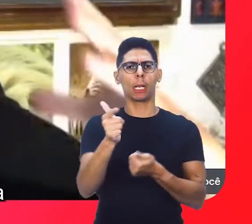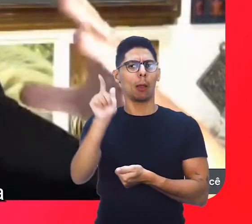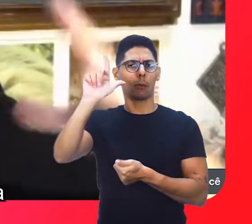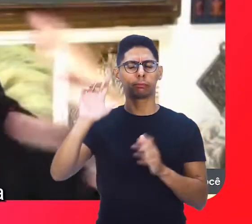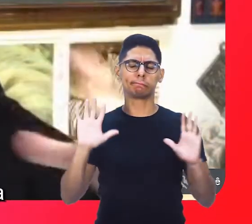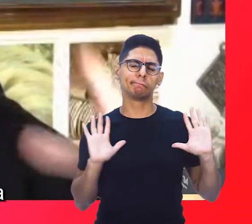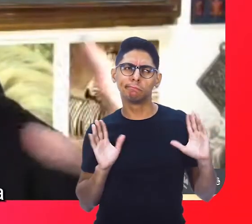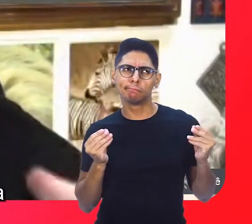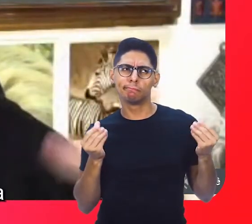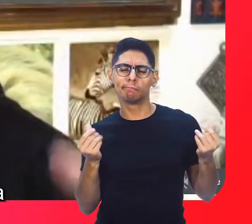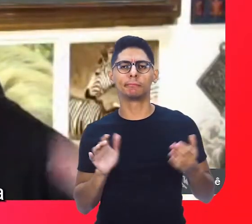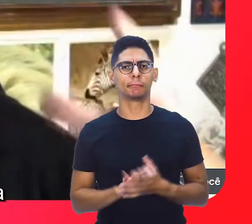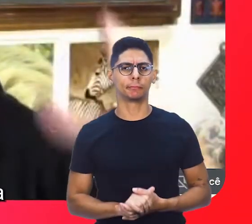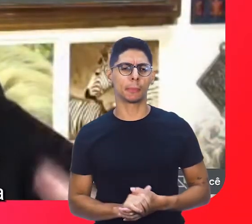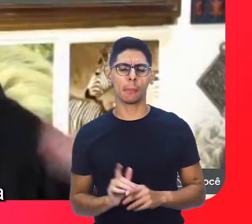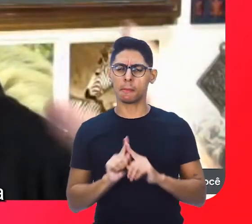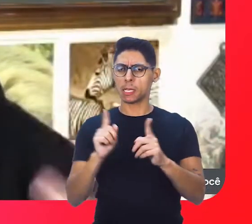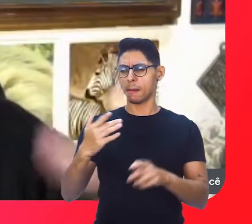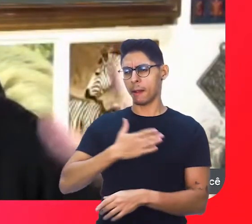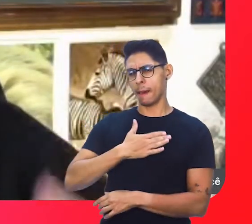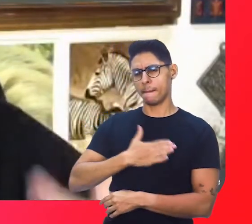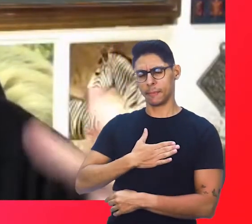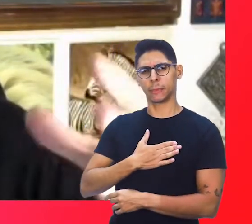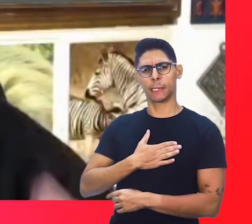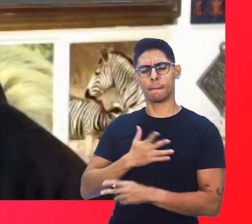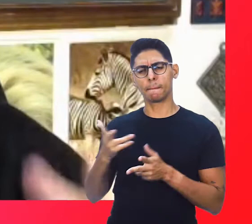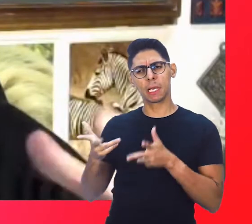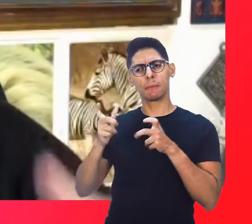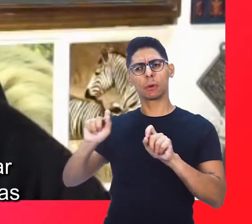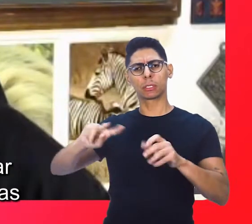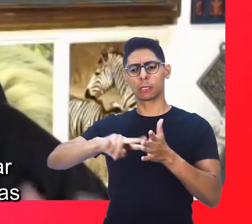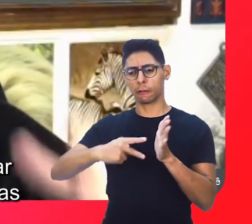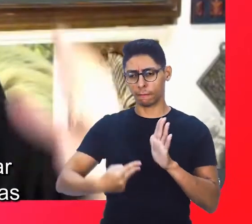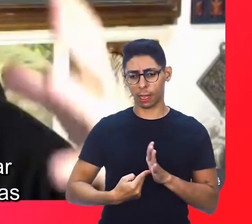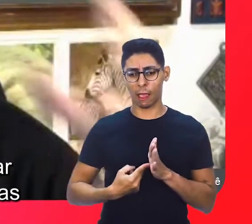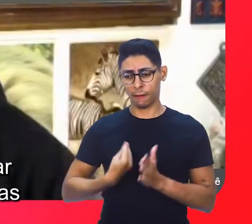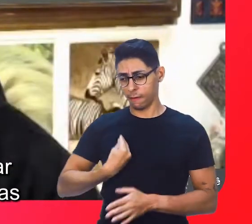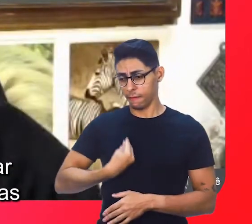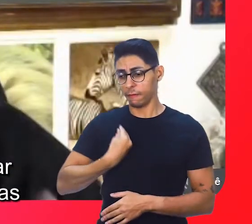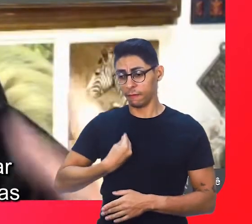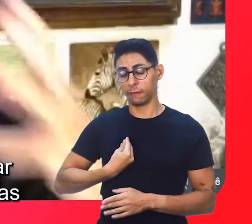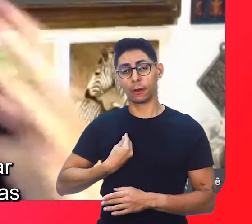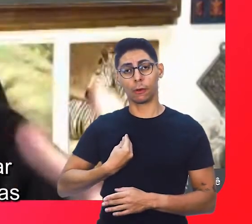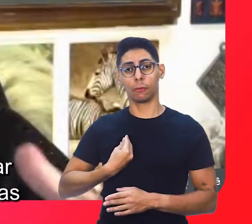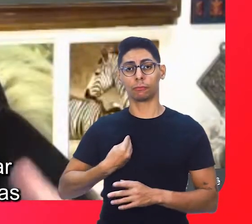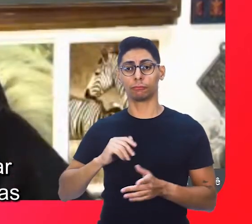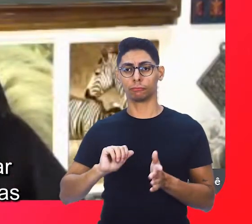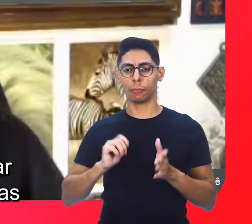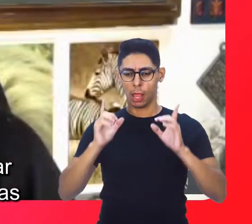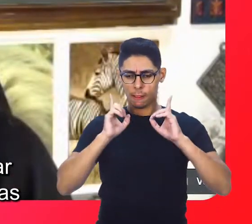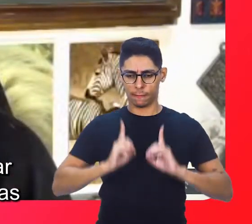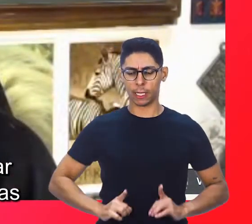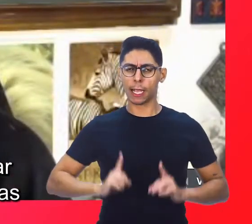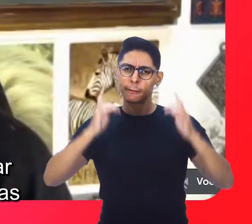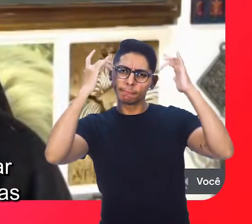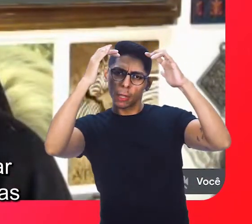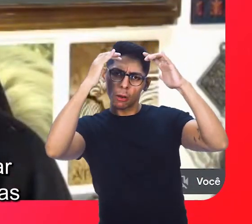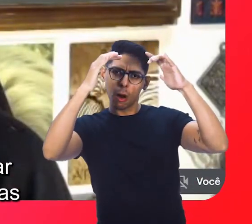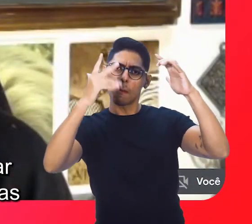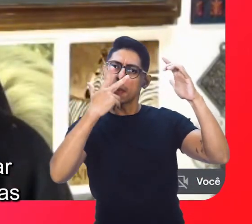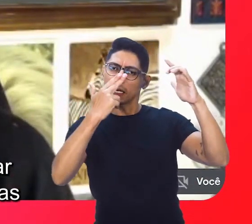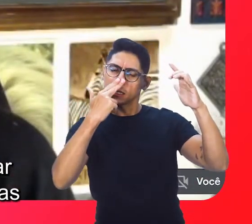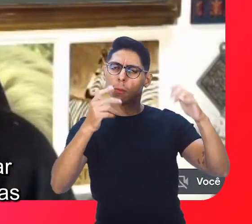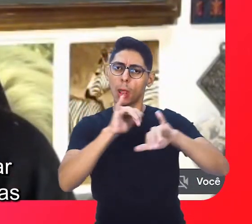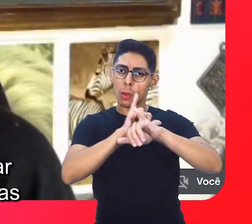queria, para mim, descobrir o que era viver com deficiência intelectual era uma notícia que eu tinha que contar. E naquele